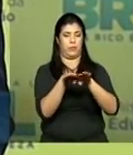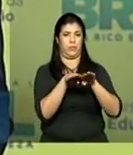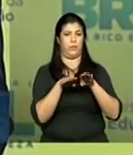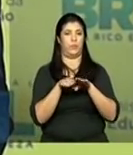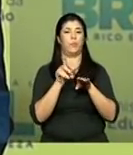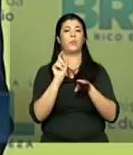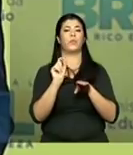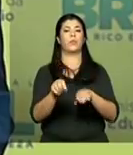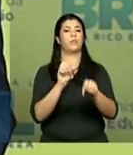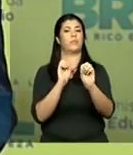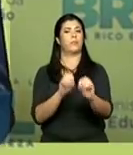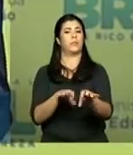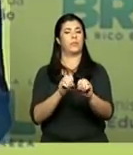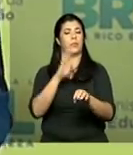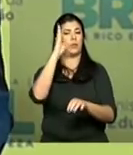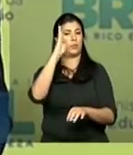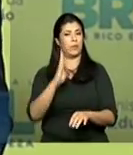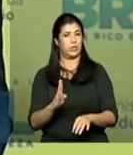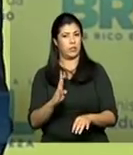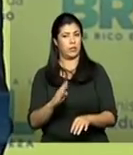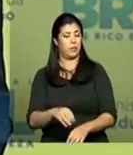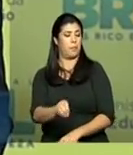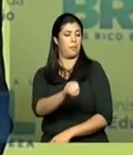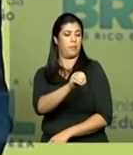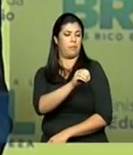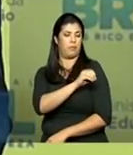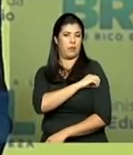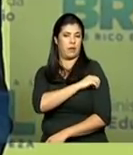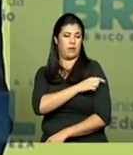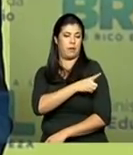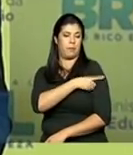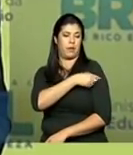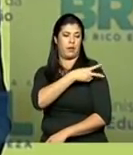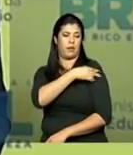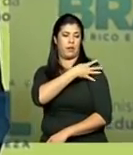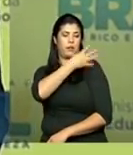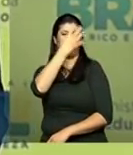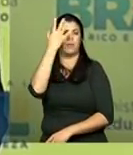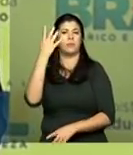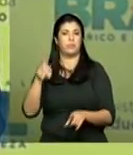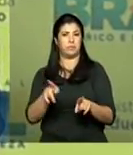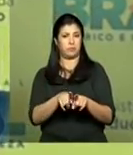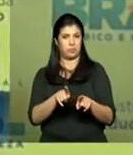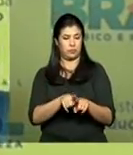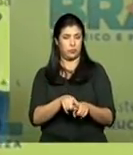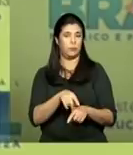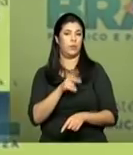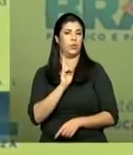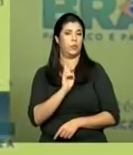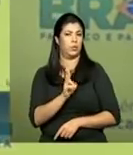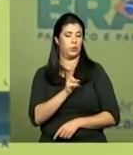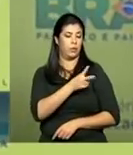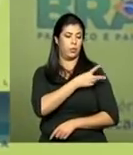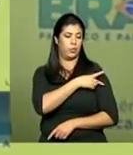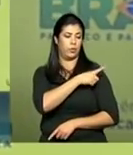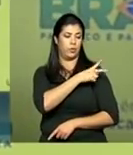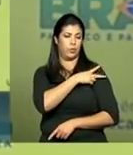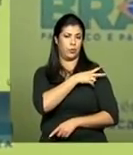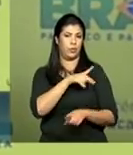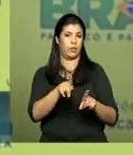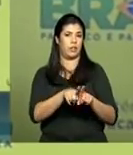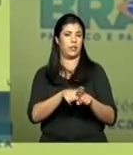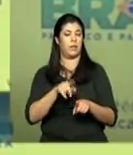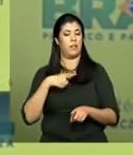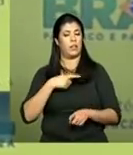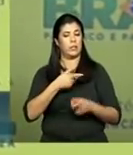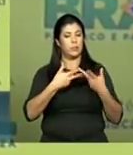do ensino brasileiro, desde o fundamental até o ensino médio. Como é da minha característica,